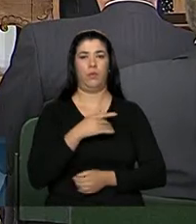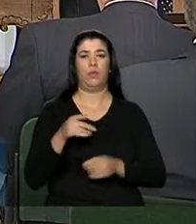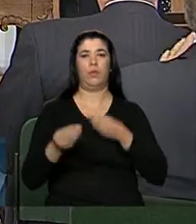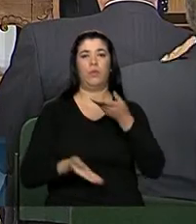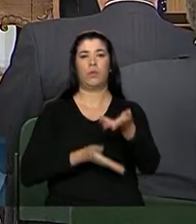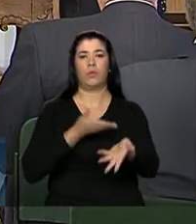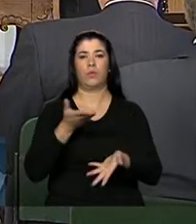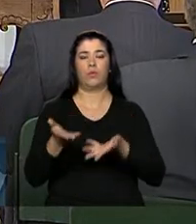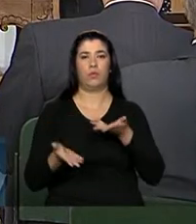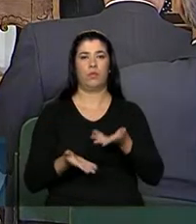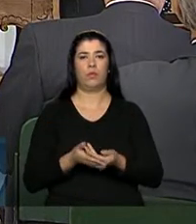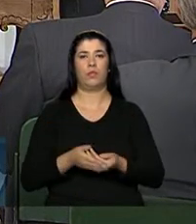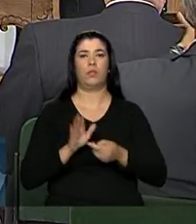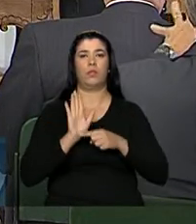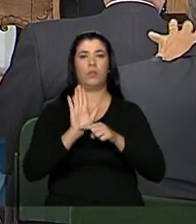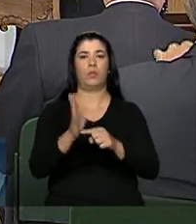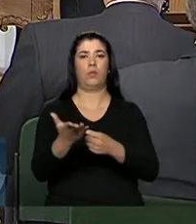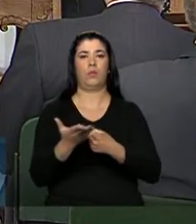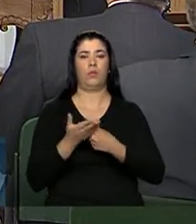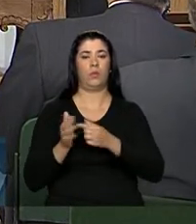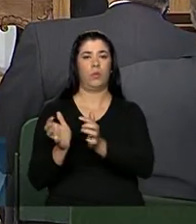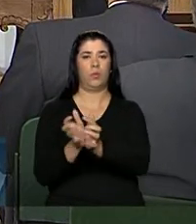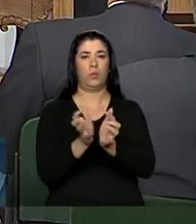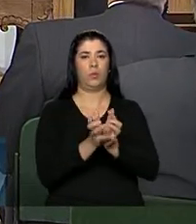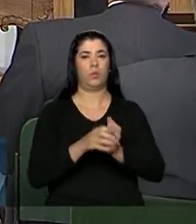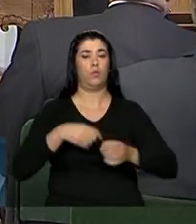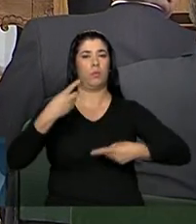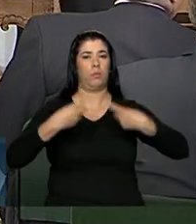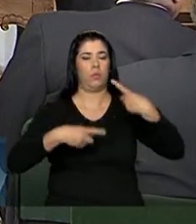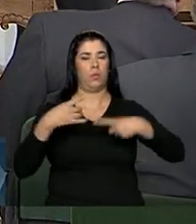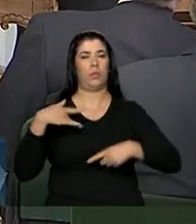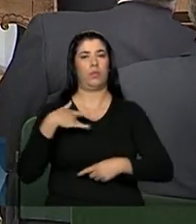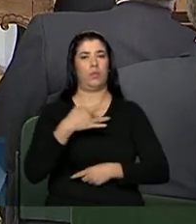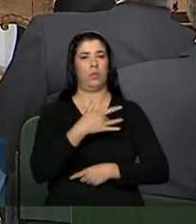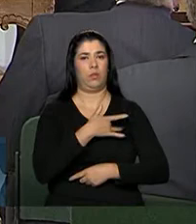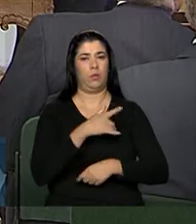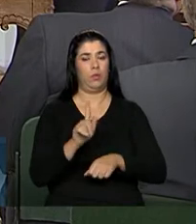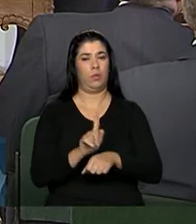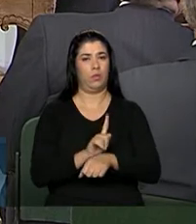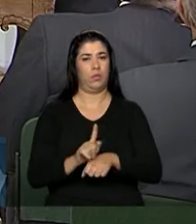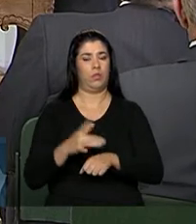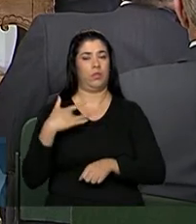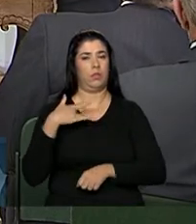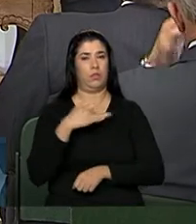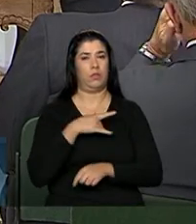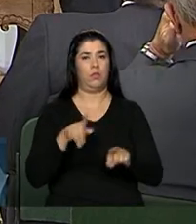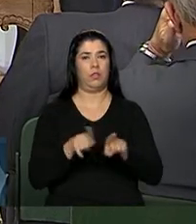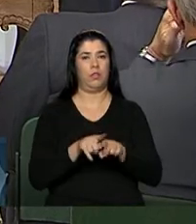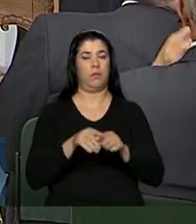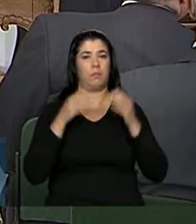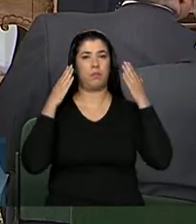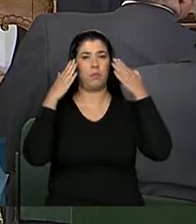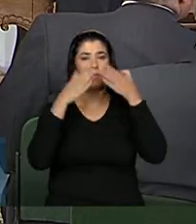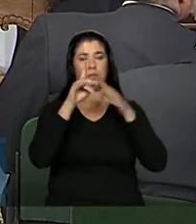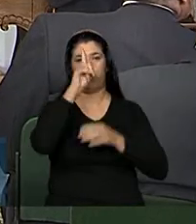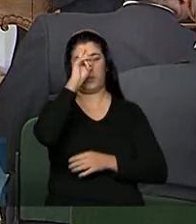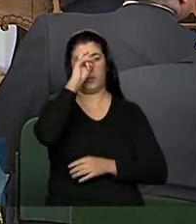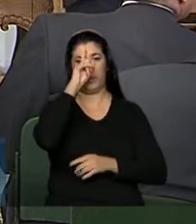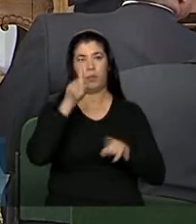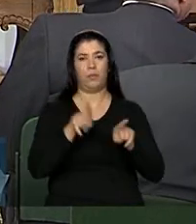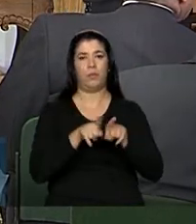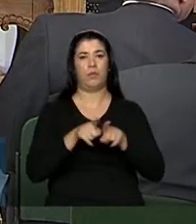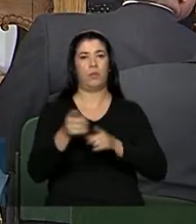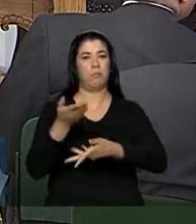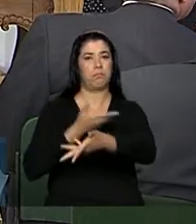para desenvolvimento da cooperação conjunta em políticas da saúde, gestão da saúde e atenção hospitalar,